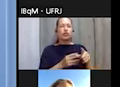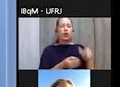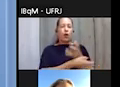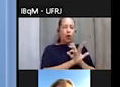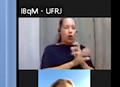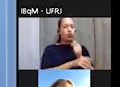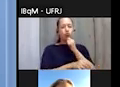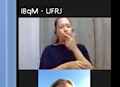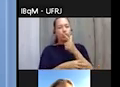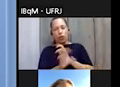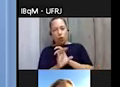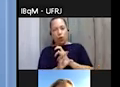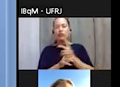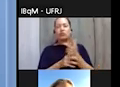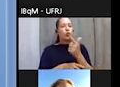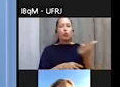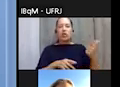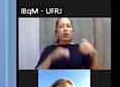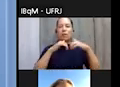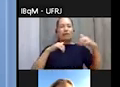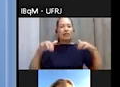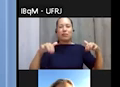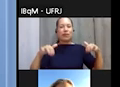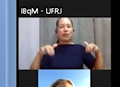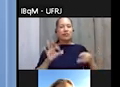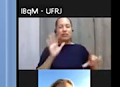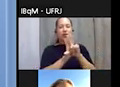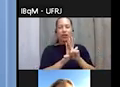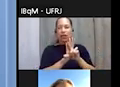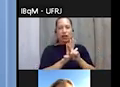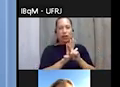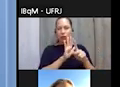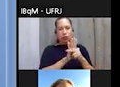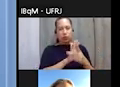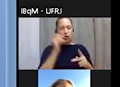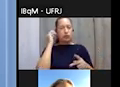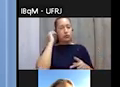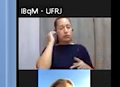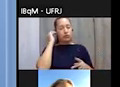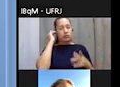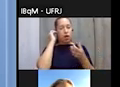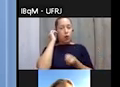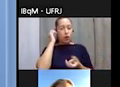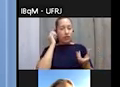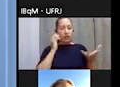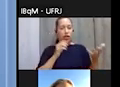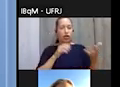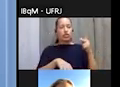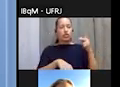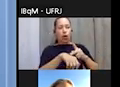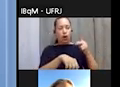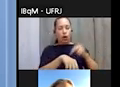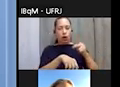uma distinção legal pela nossa legislação. Ou seja, o volume de rocha com fósseis só numa